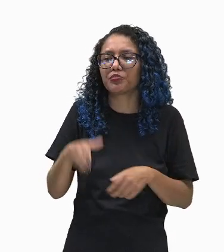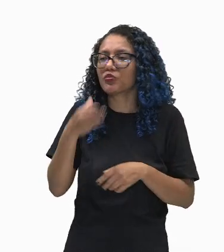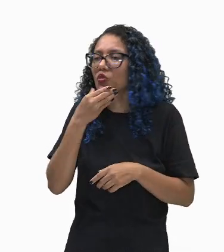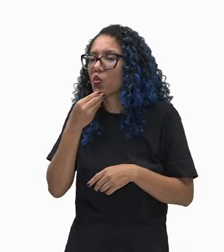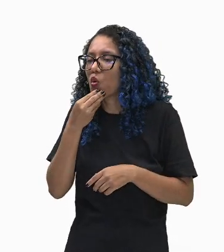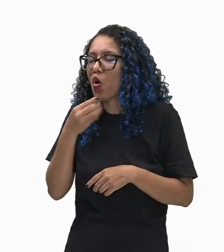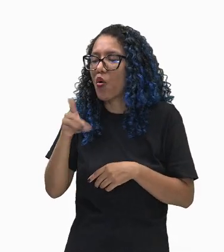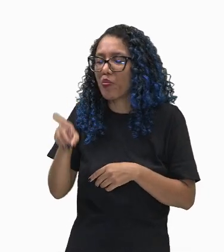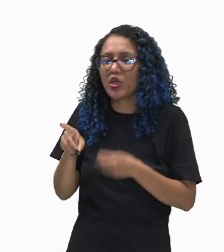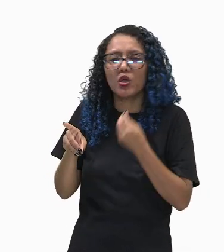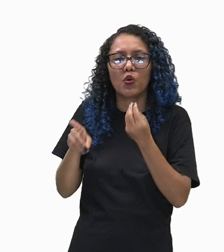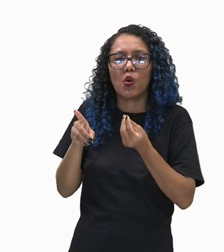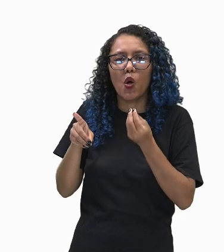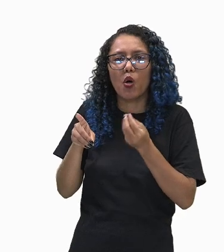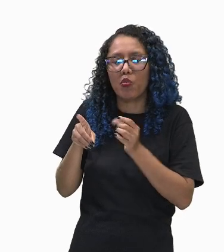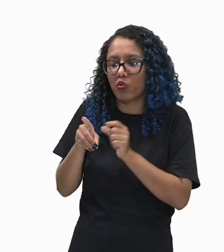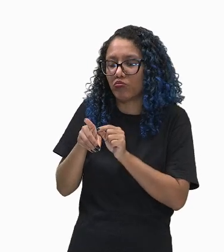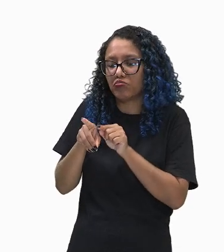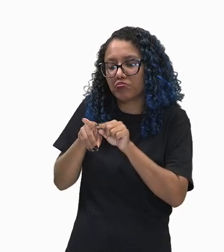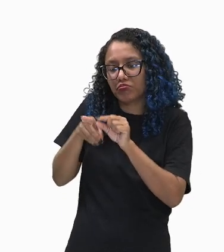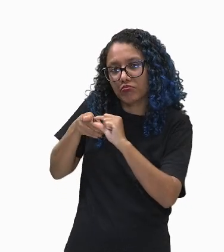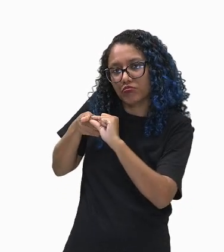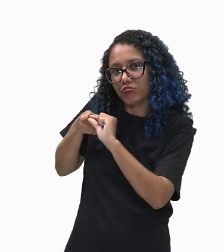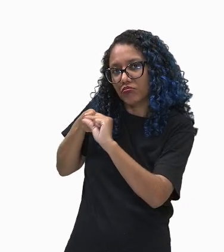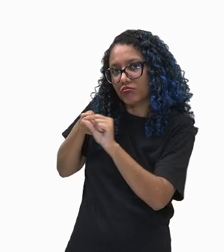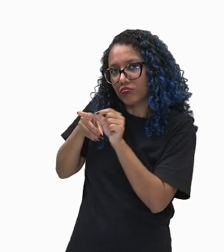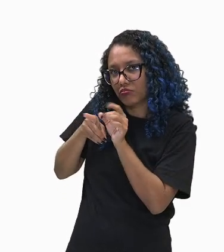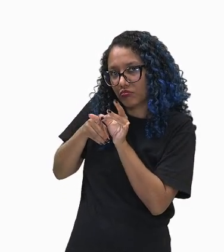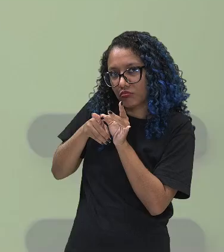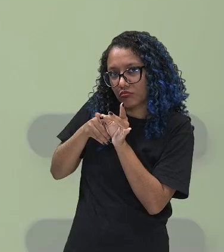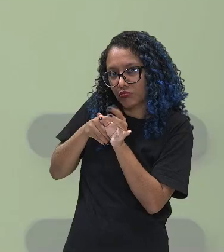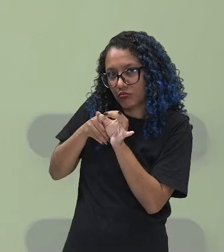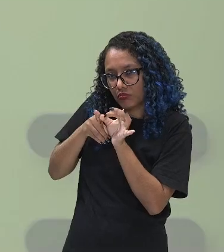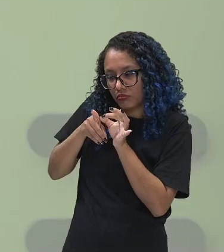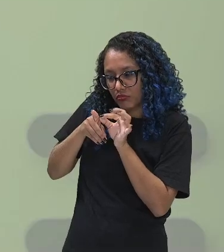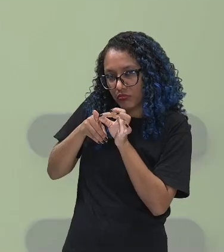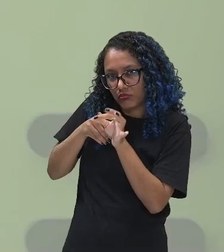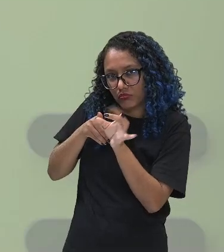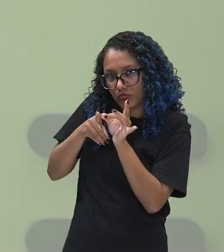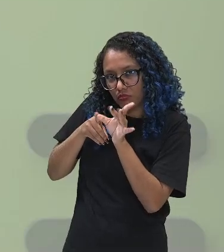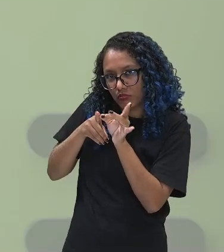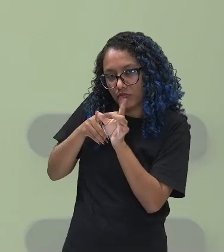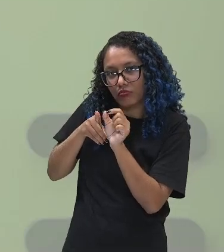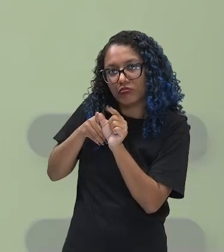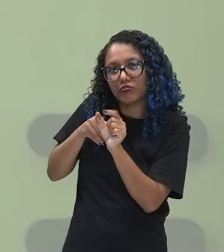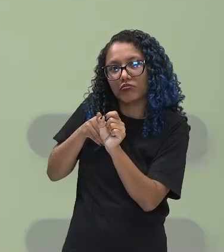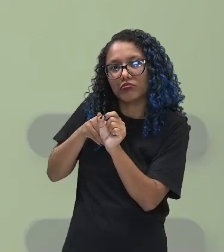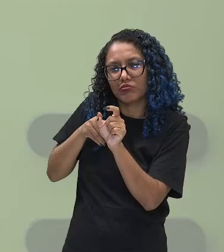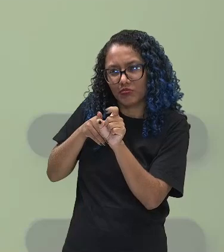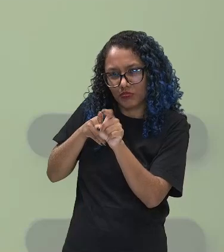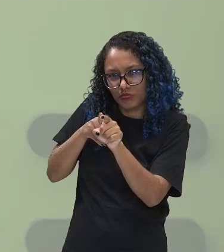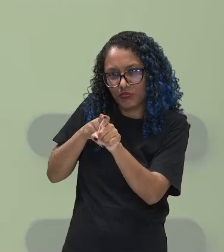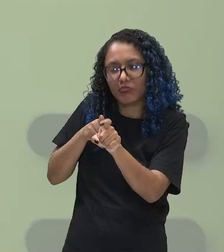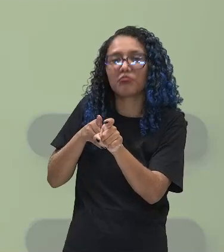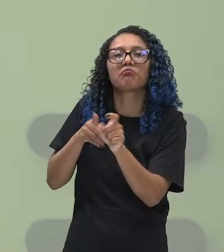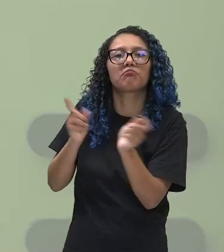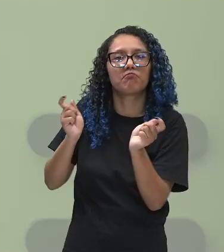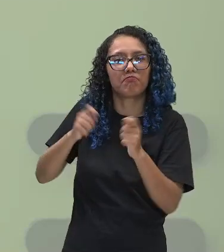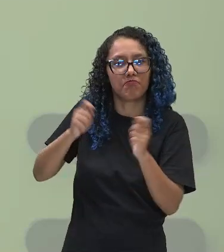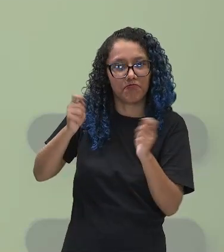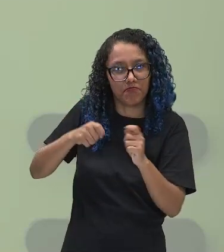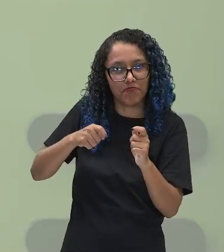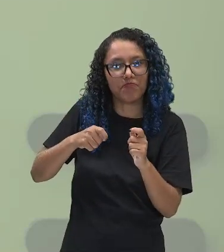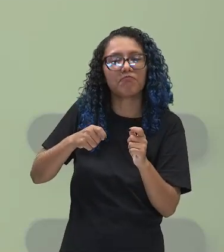canal para o sêmen durante a ejaculação. Olha aí como ela já vai ter funções atreladas ao